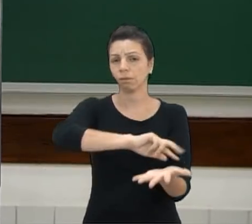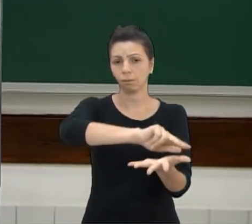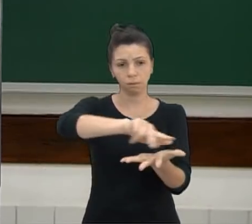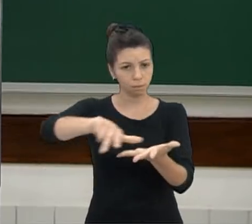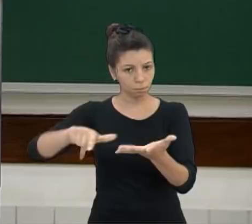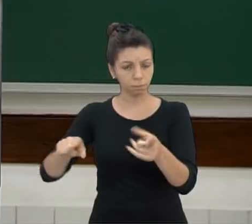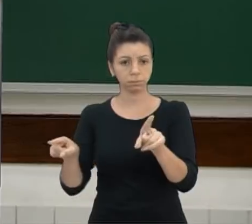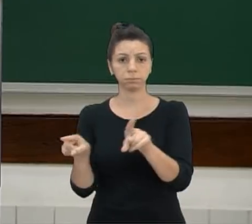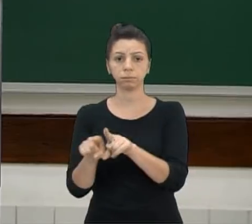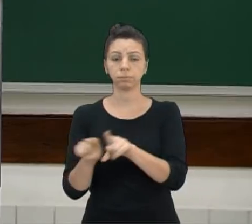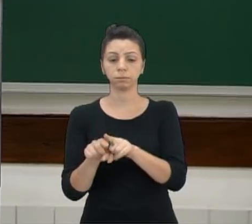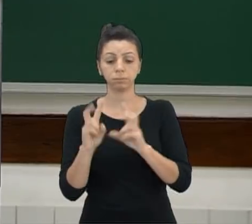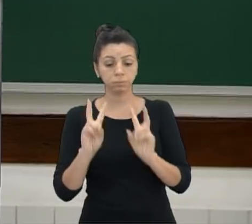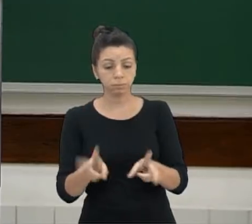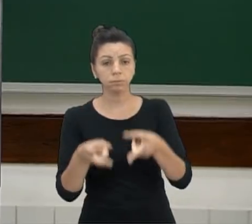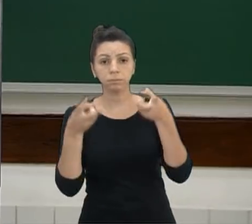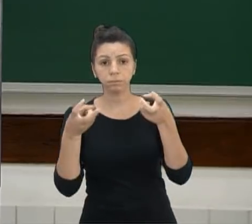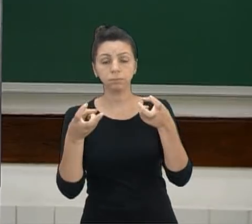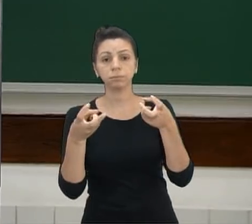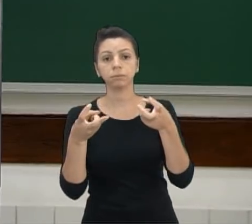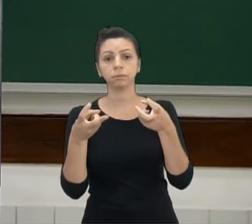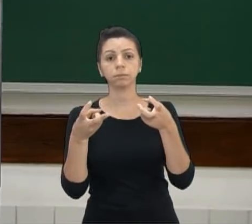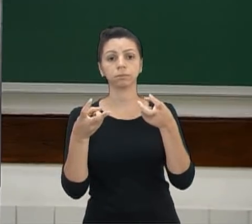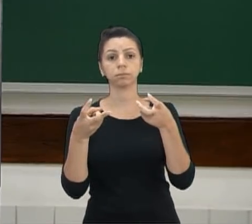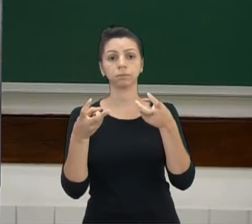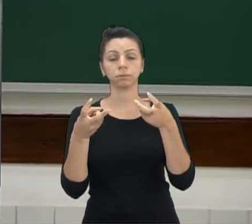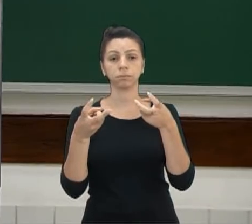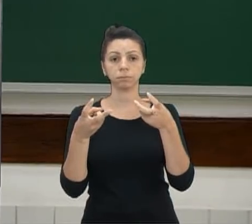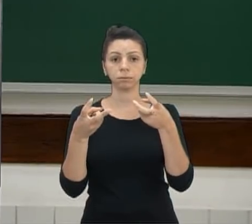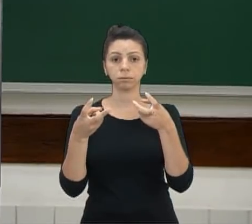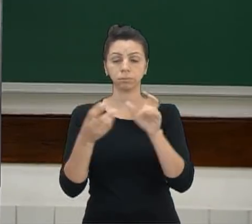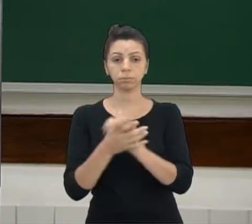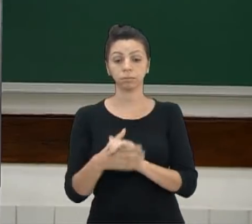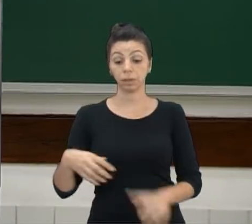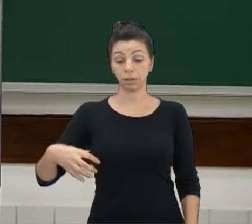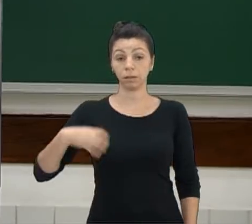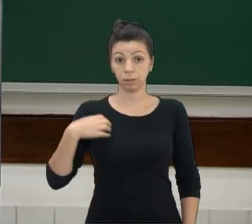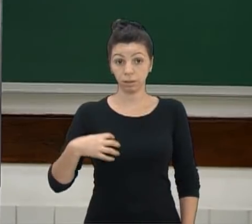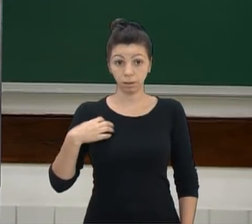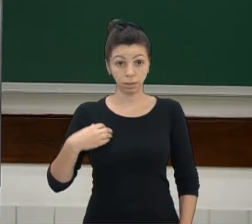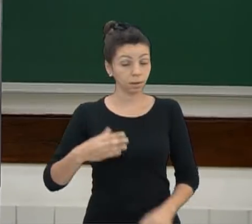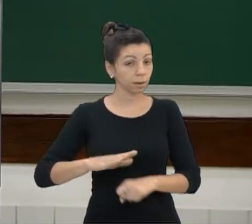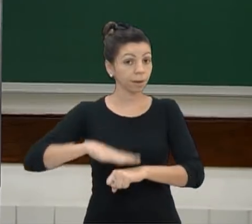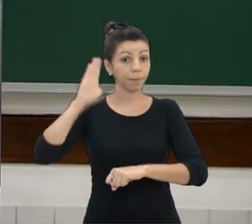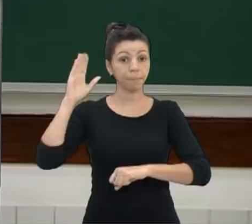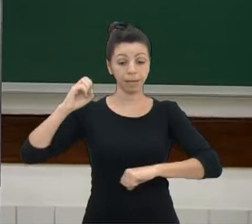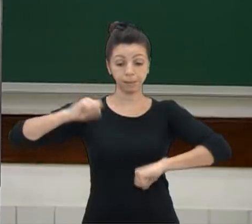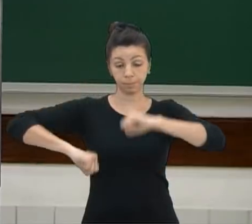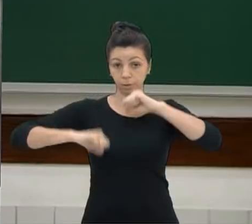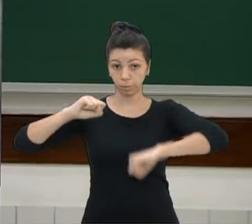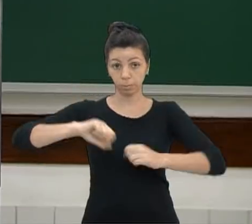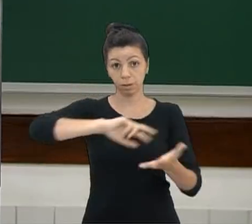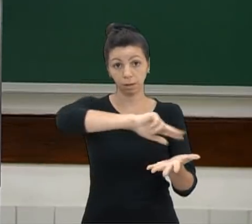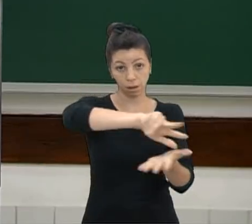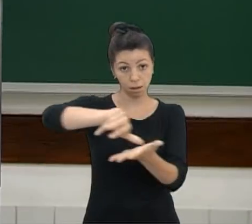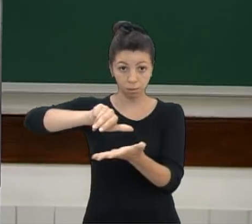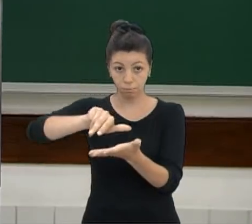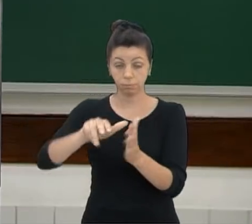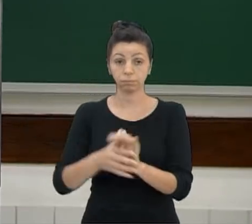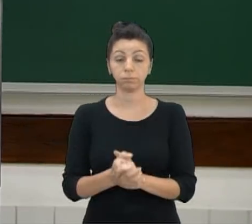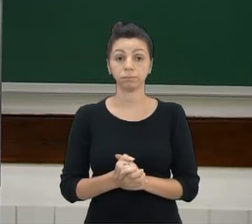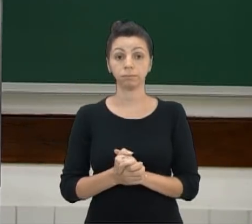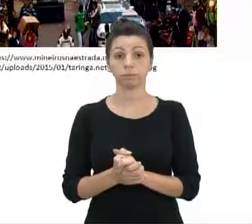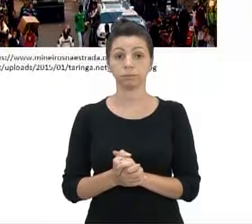diversificada. Nós vamos perceber que a Argentina é o país mais industrializado e aí nós vamos perceber